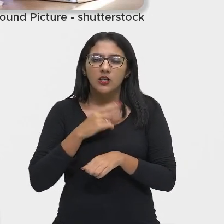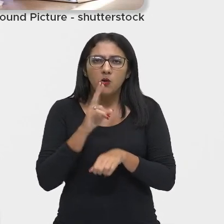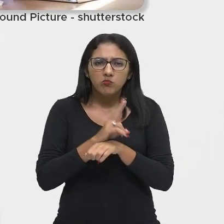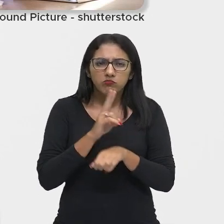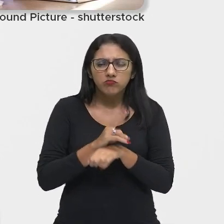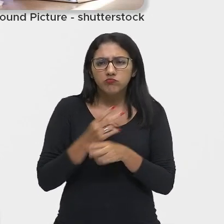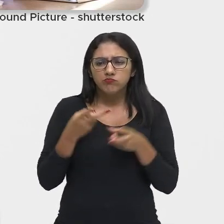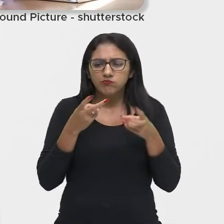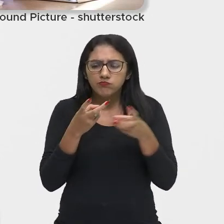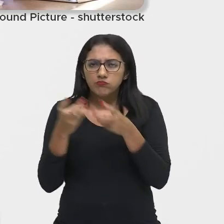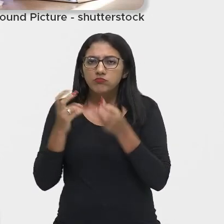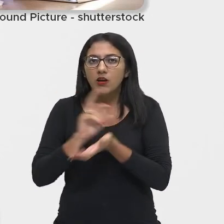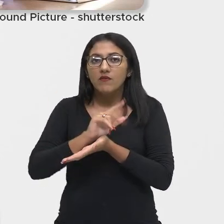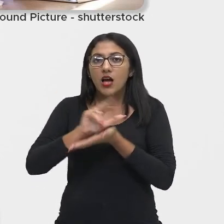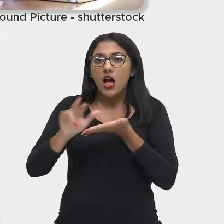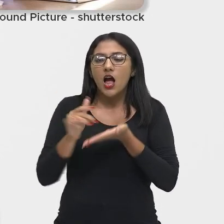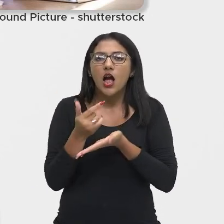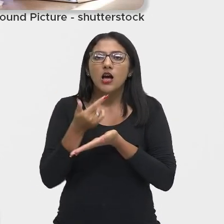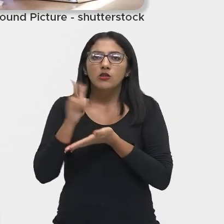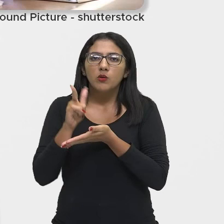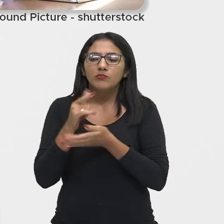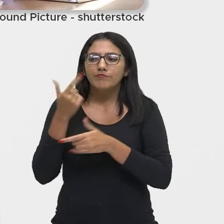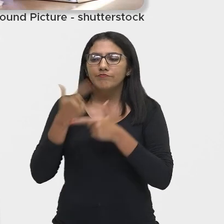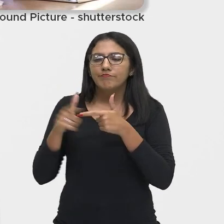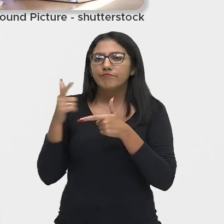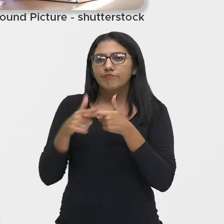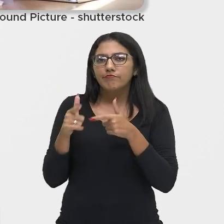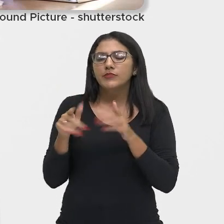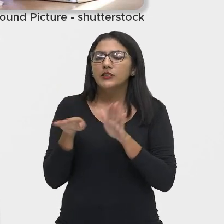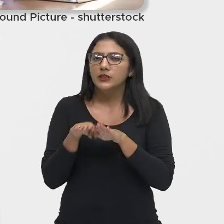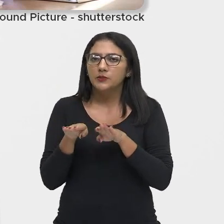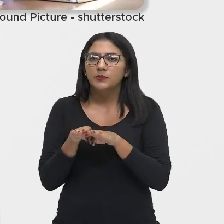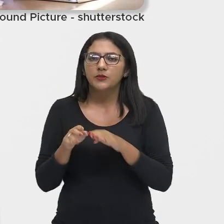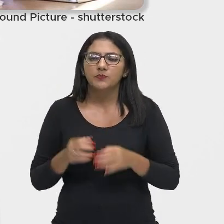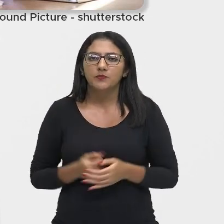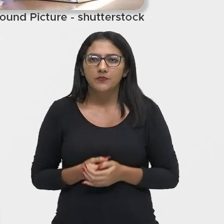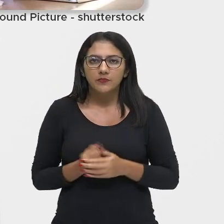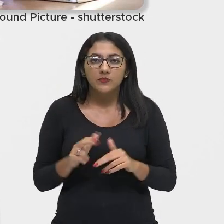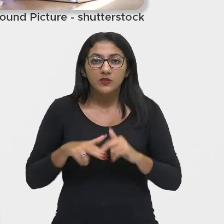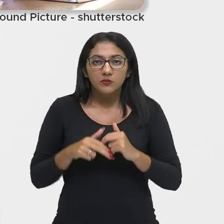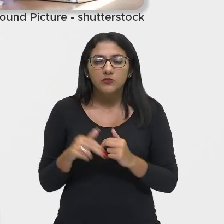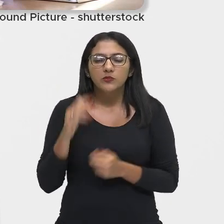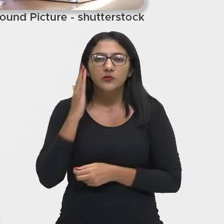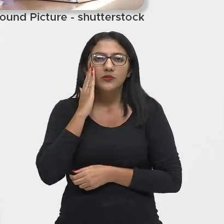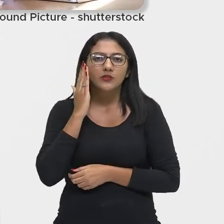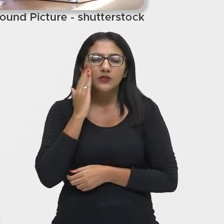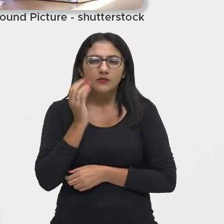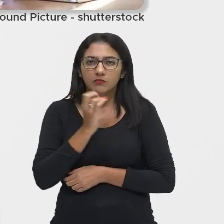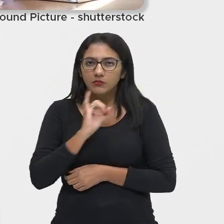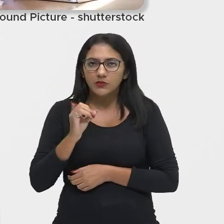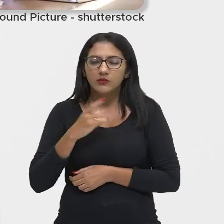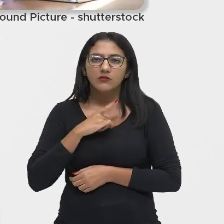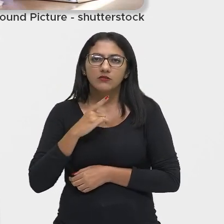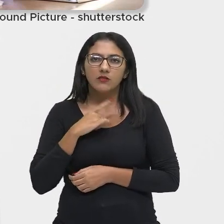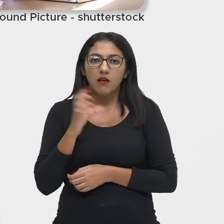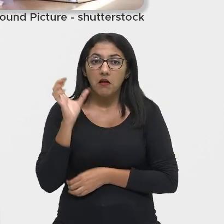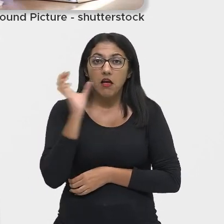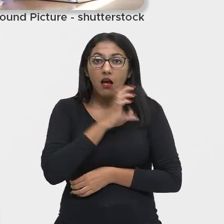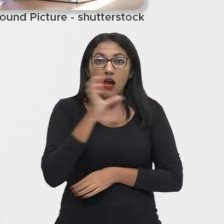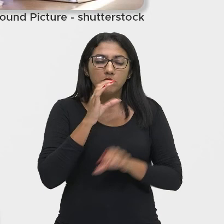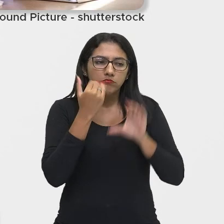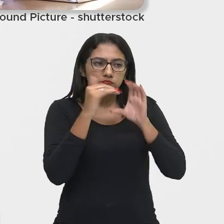vários outros problemas também, né? Então, quanto mais rápido